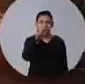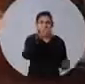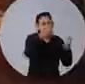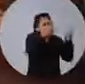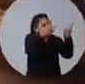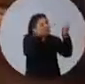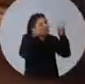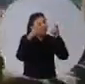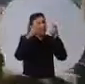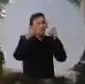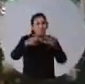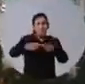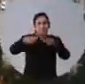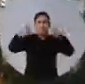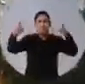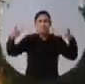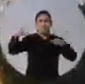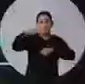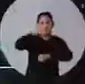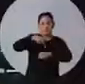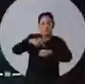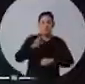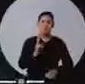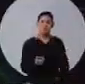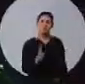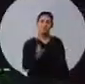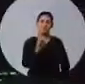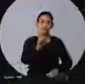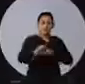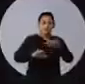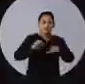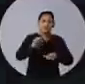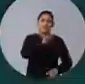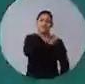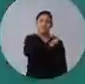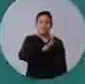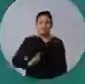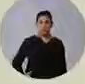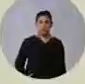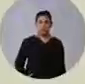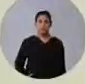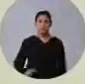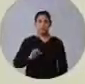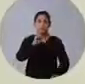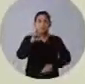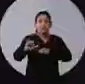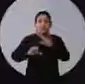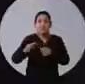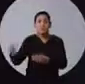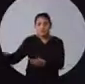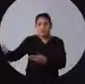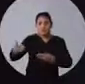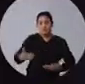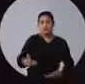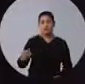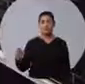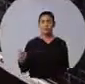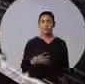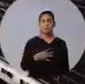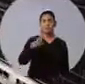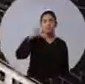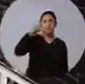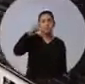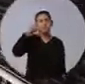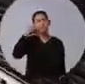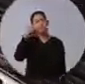Você já reparou que os grandes países do mundo sempre mudam de governo? A mudança traz um novo jeito de pensar e de fazer as coisas,